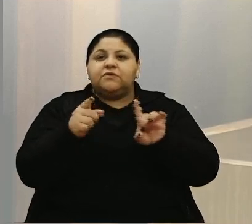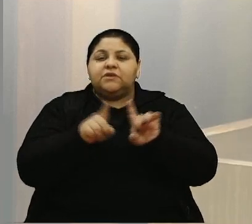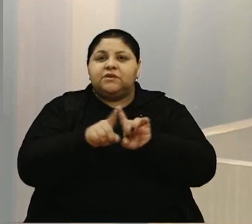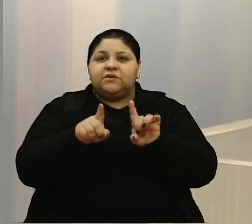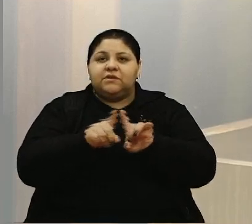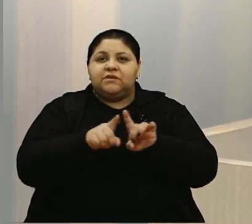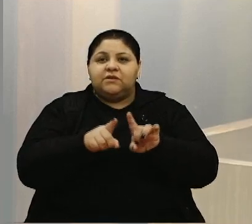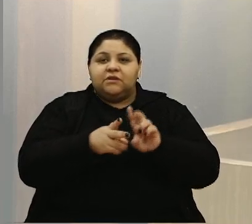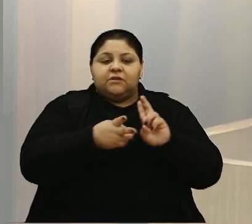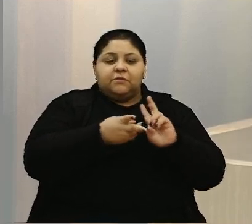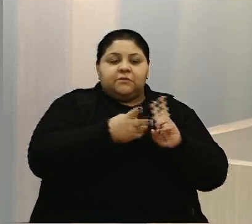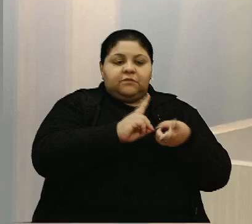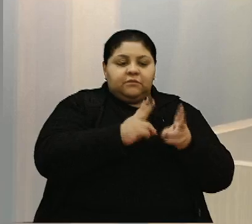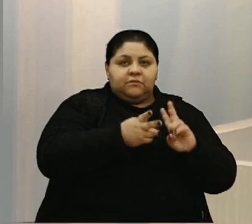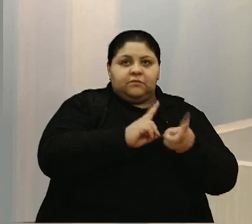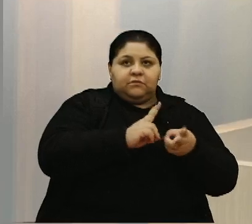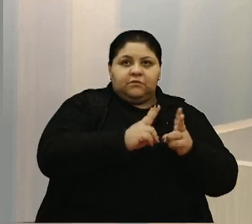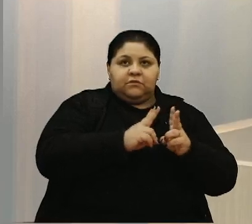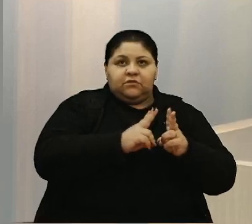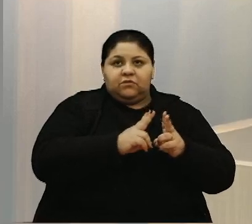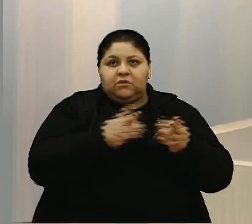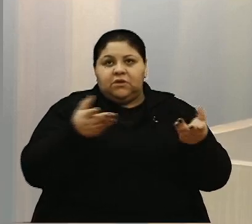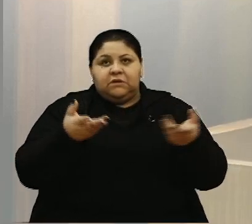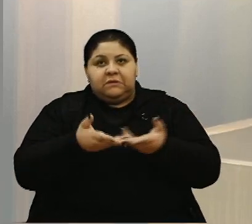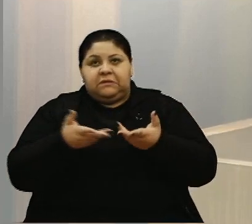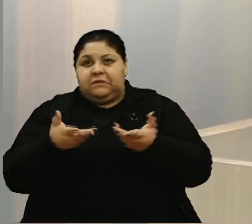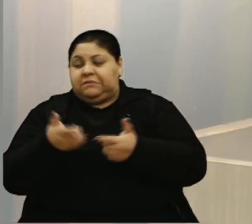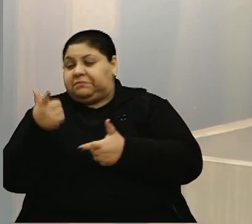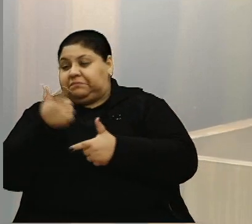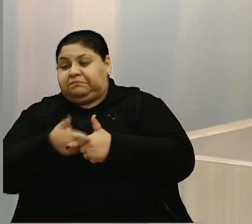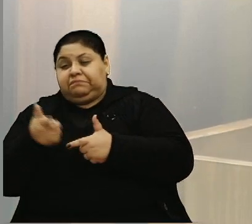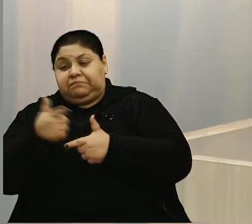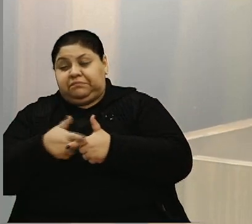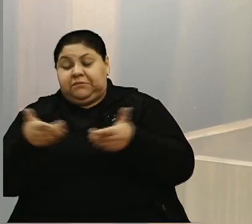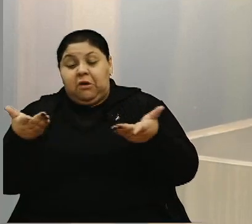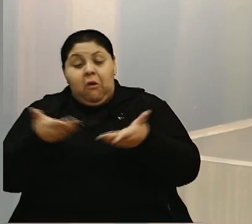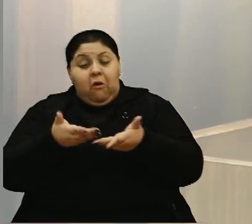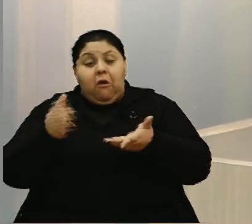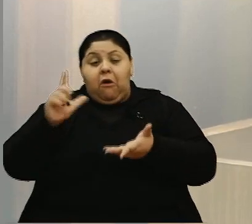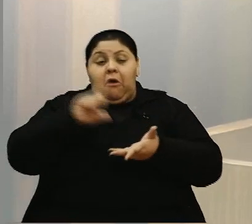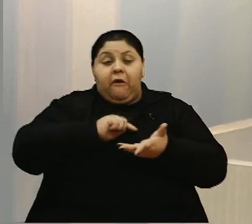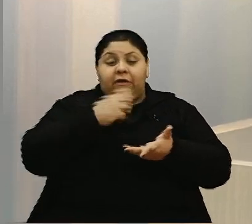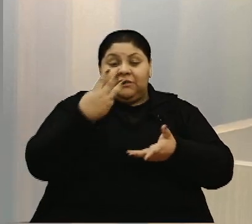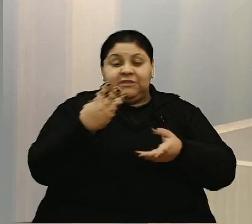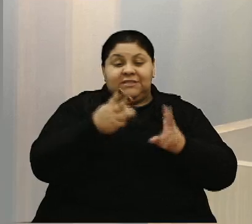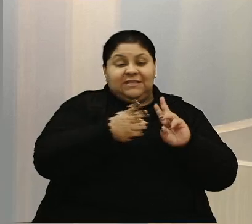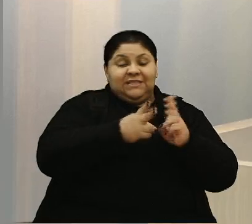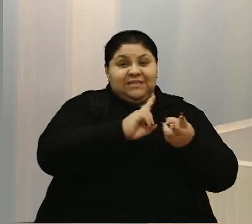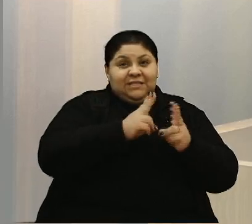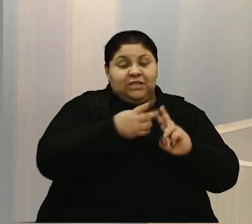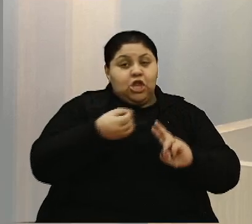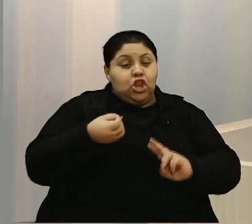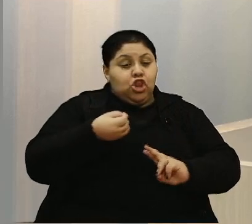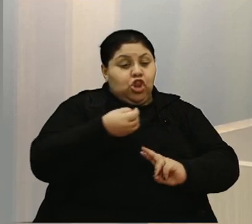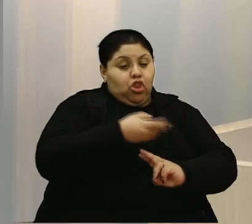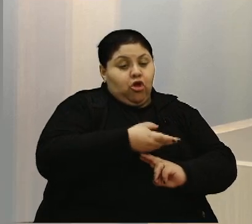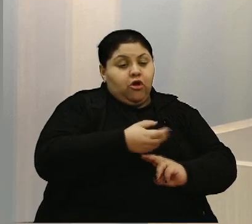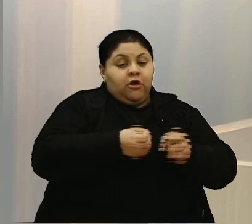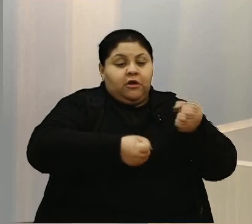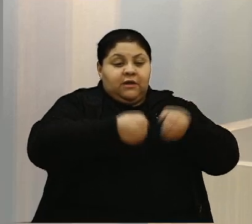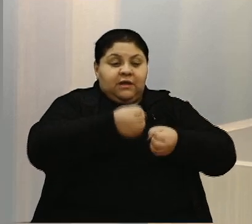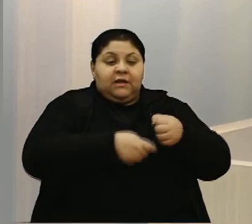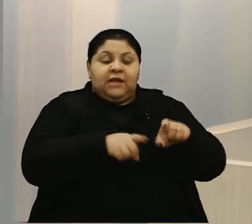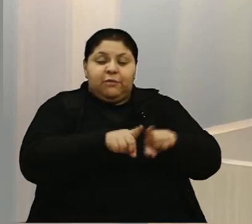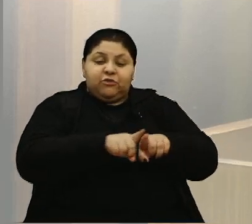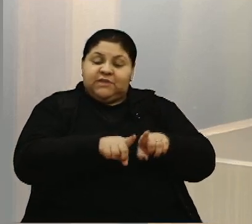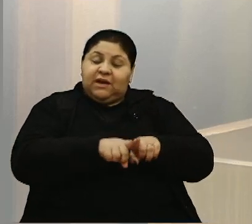nossas vans, elas estavam num estado realmente péssimo, e hoje a gente tem 3 vans novas para fazer esse transporte dos nossos